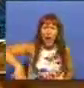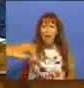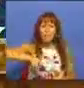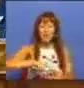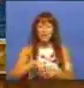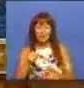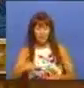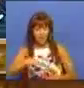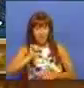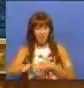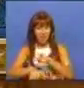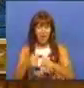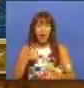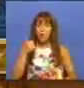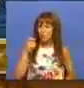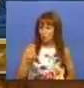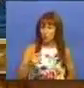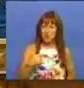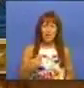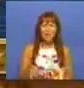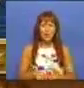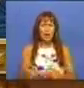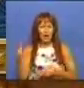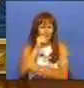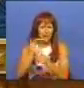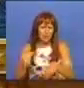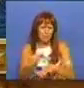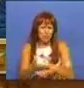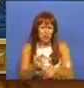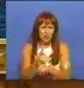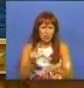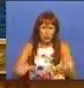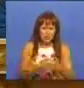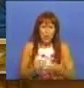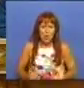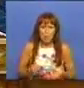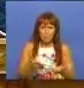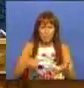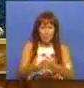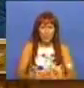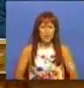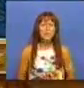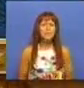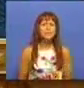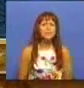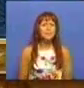ambiental e, desse ponto de vista, o Bloco de Esquerda não pode ser criticado porque trouxemos aqui esta proposta.